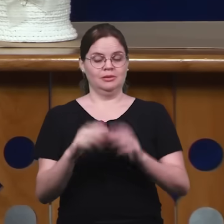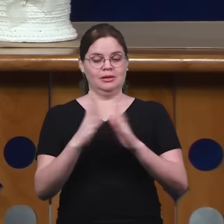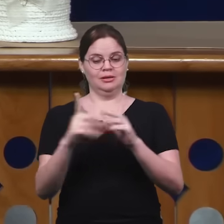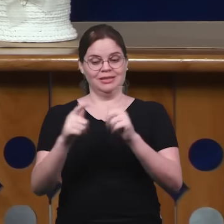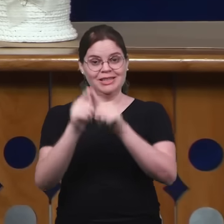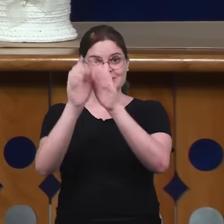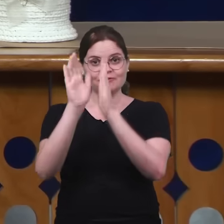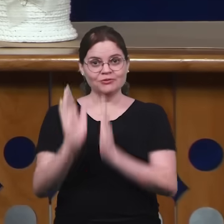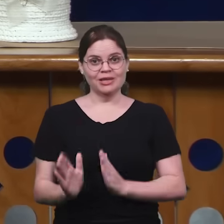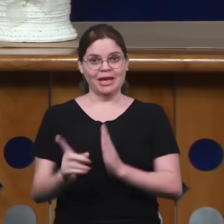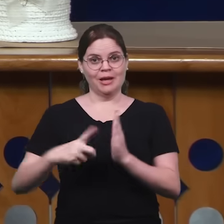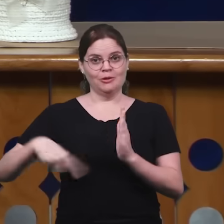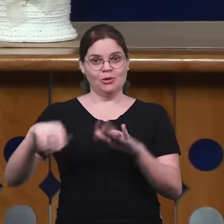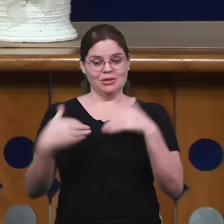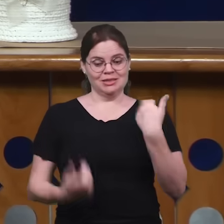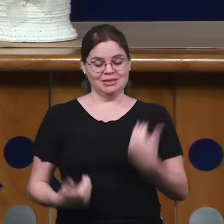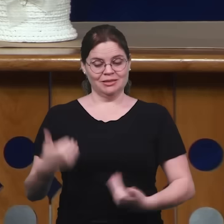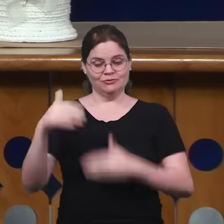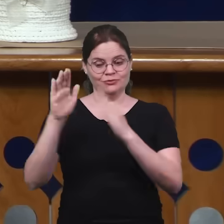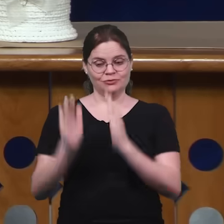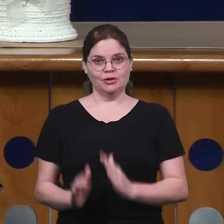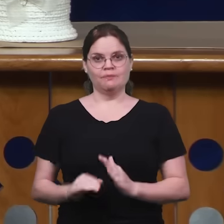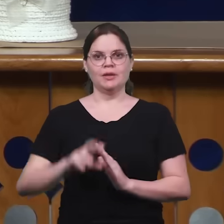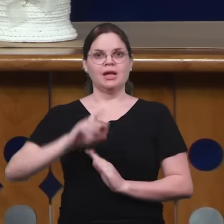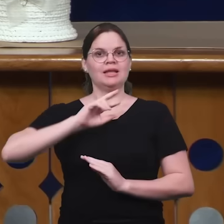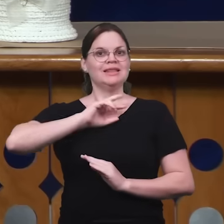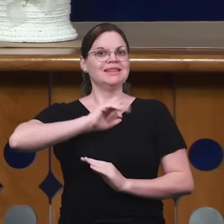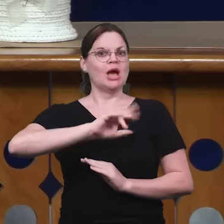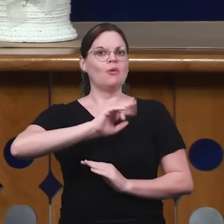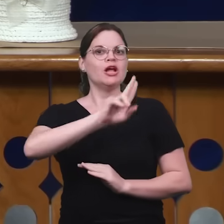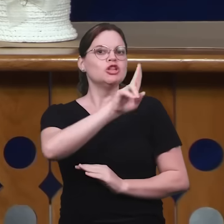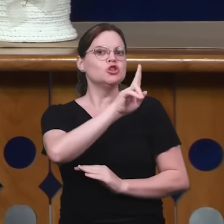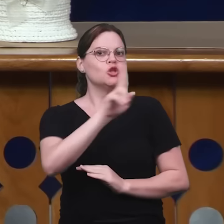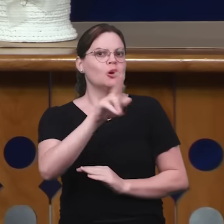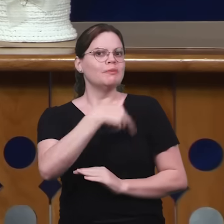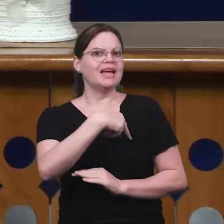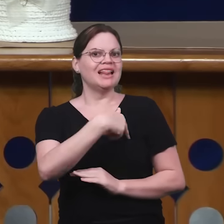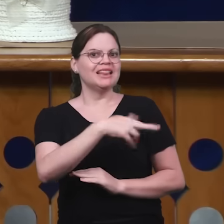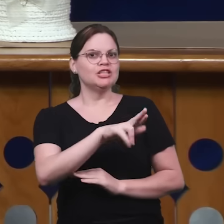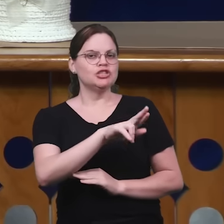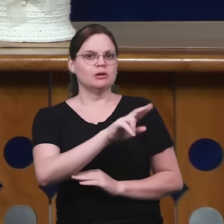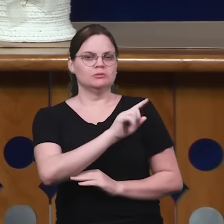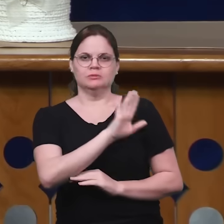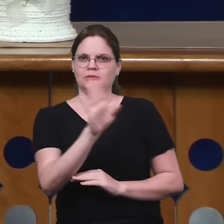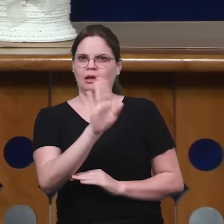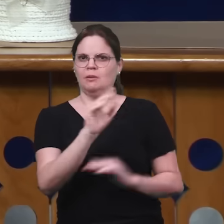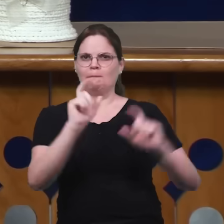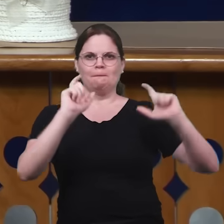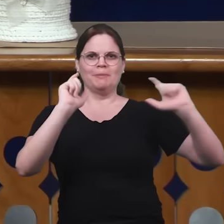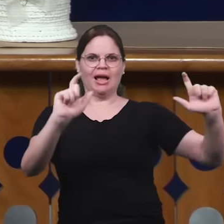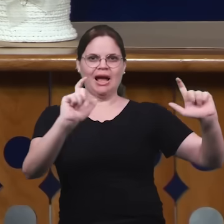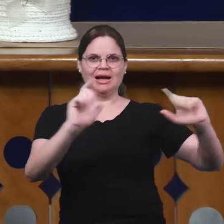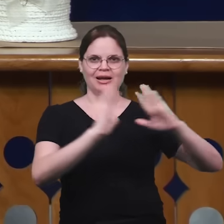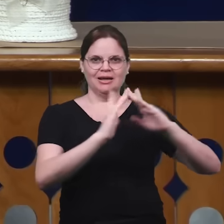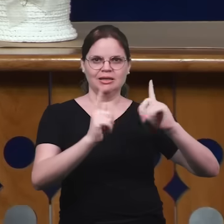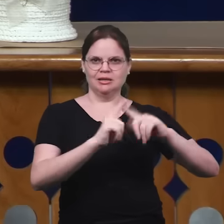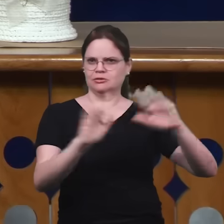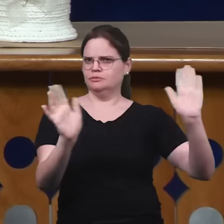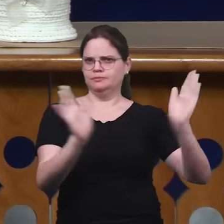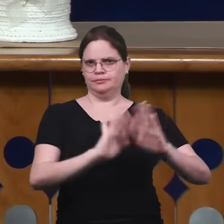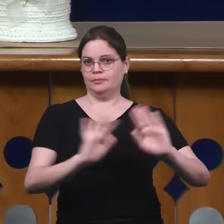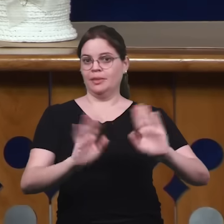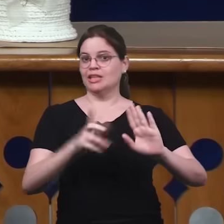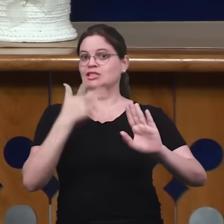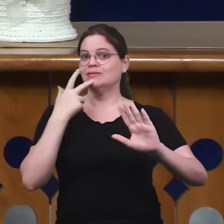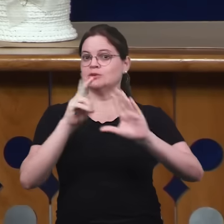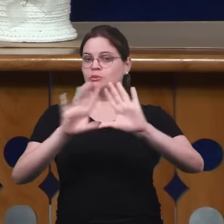eu quero fazer um parênteses, nós não estamos falando de denominação, nós estamos falando de uma igreja que é corpo de Cristo,